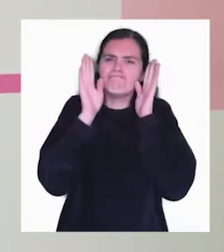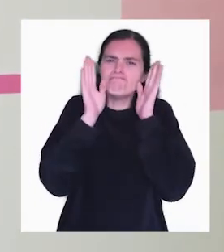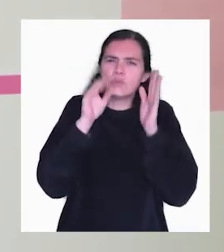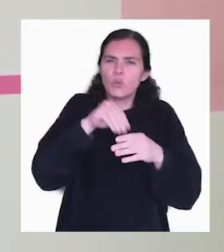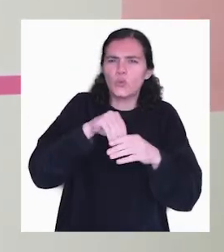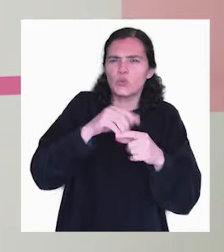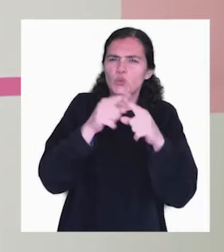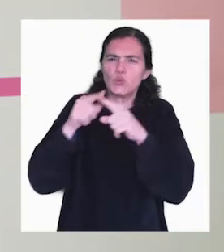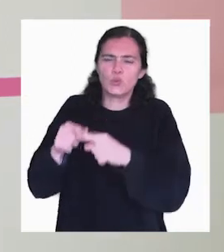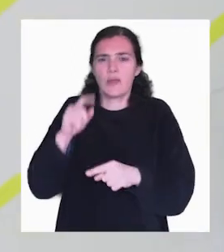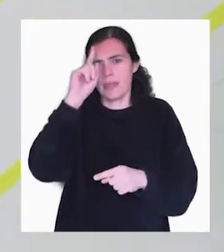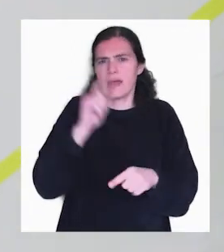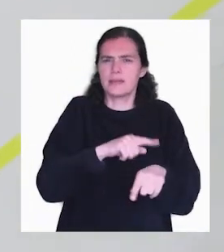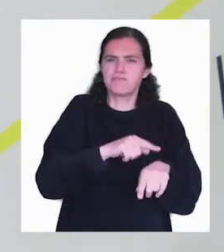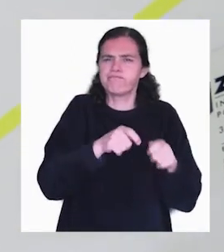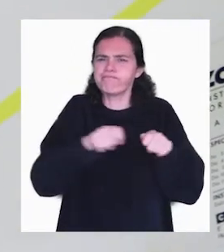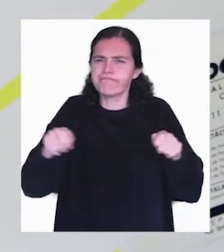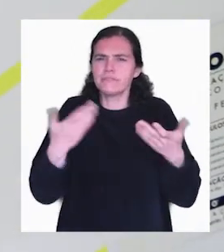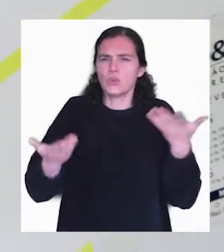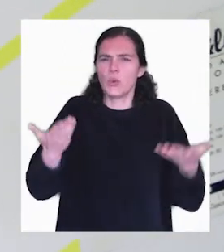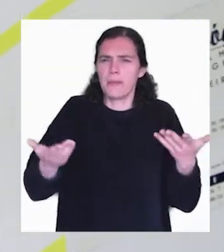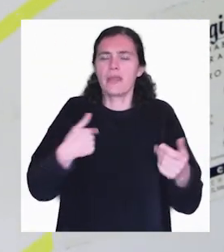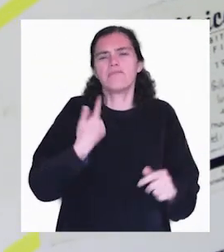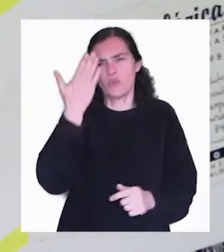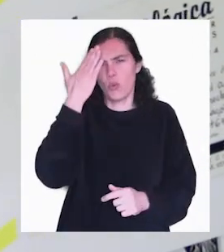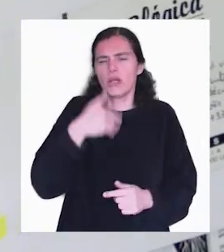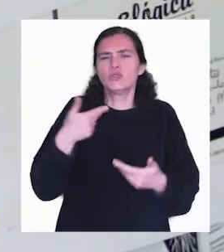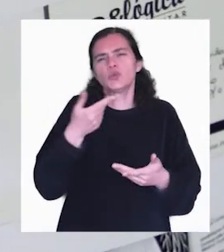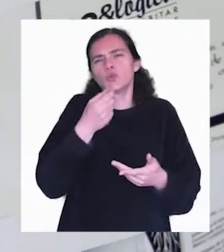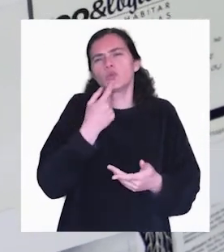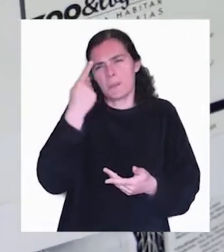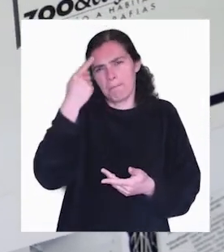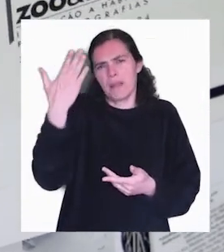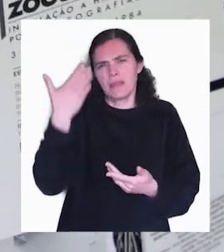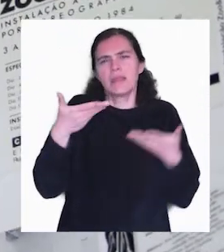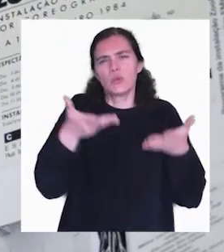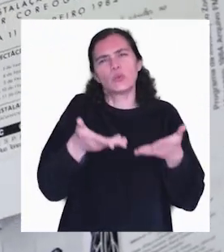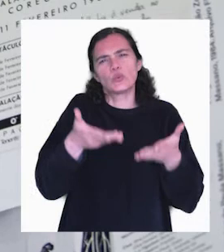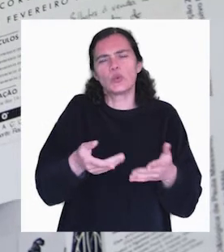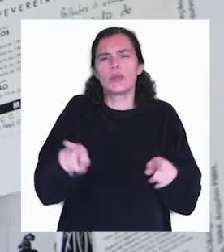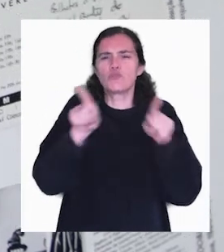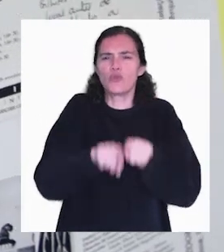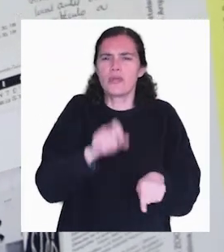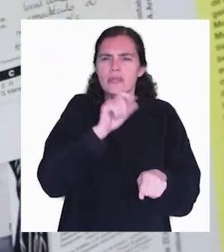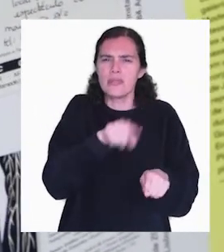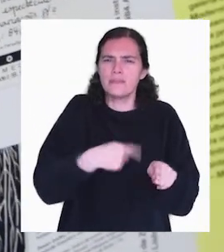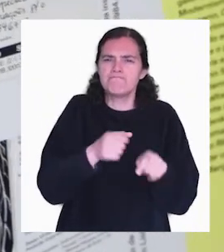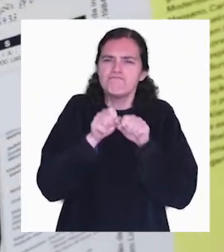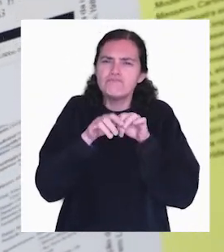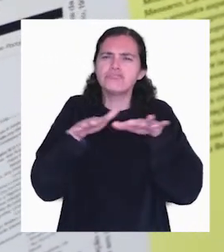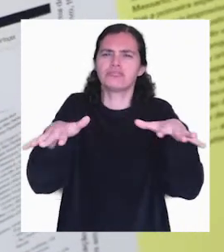questão da cronologia comparada, eu penso que ajuda a compreender, ao mesmo tempo que se traça linhas de contaminação,